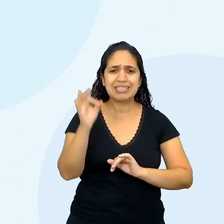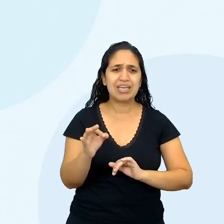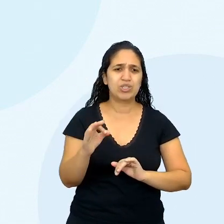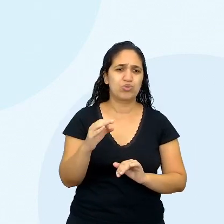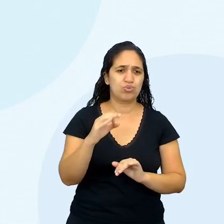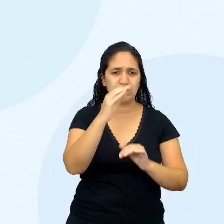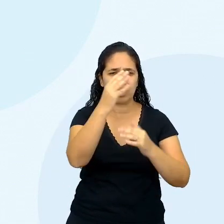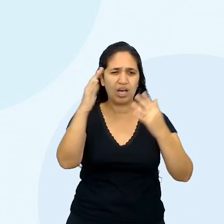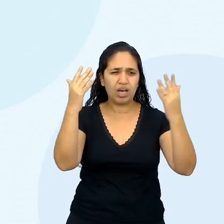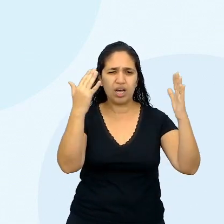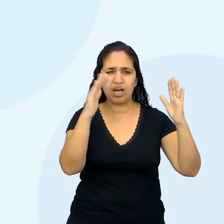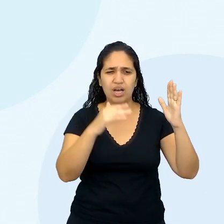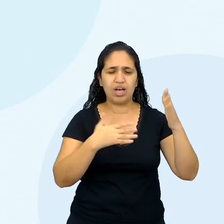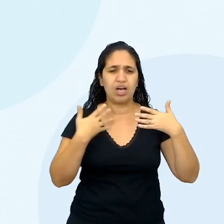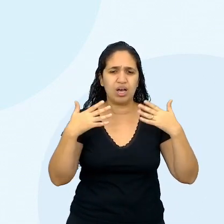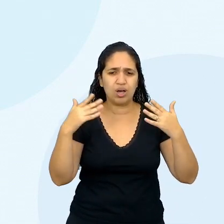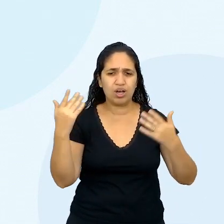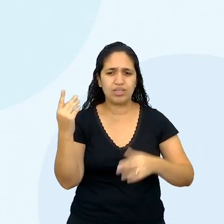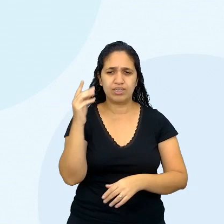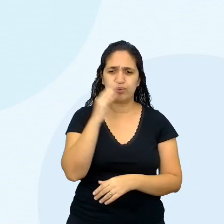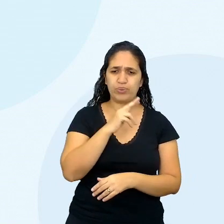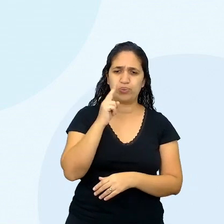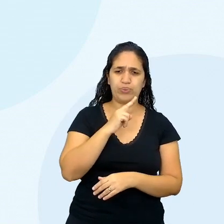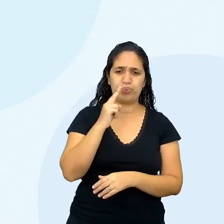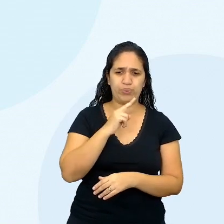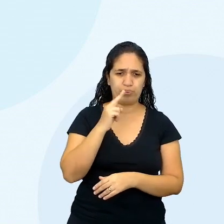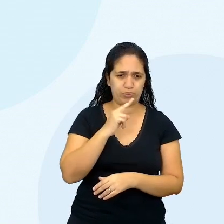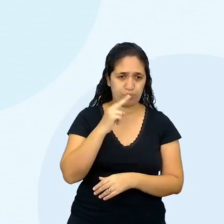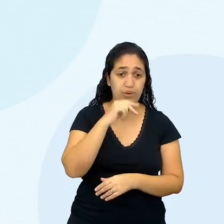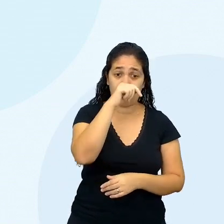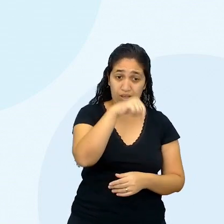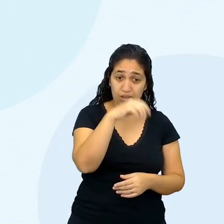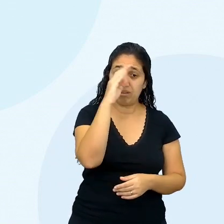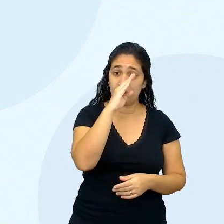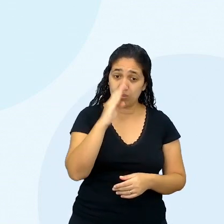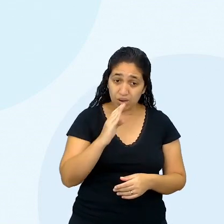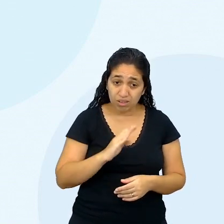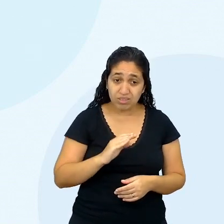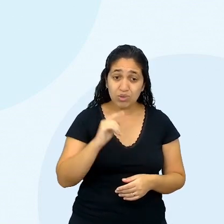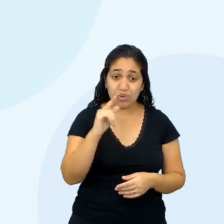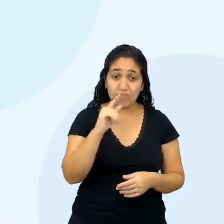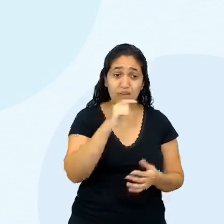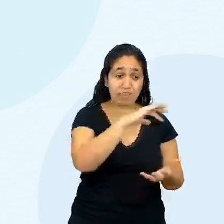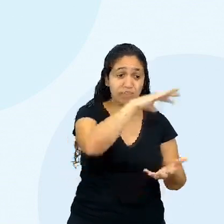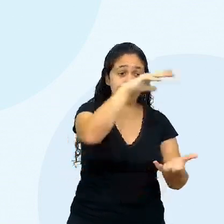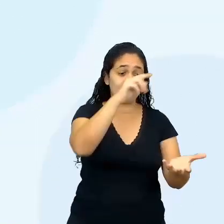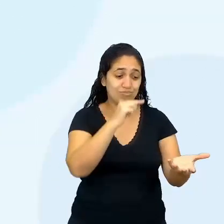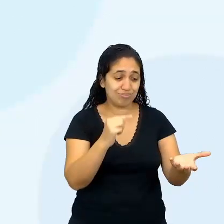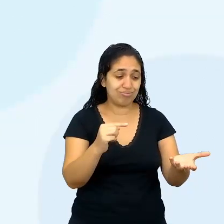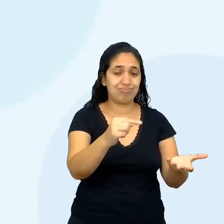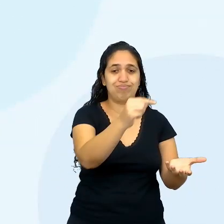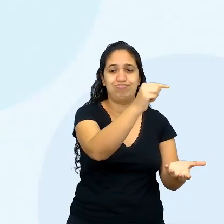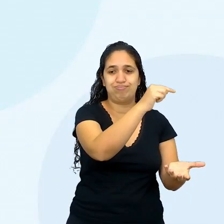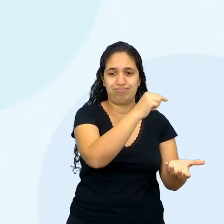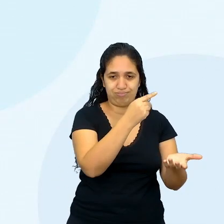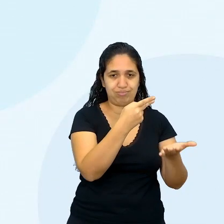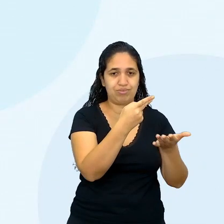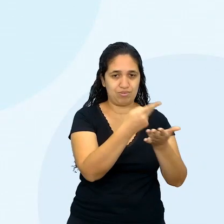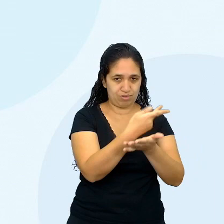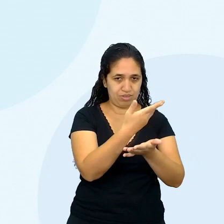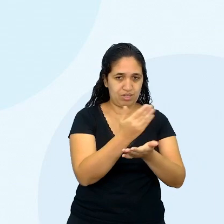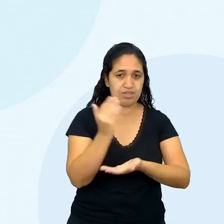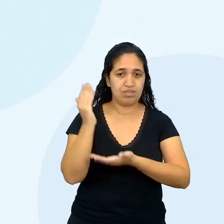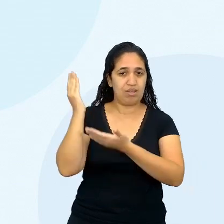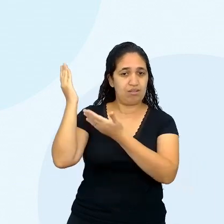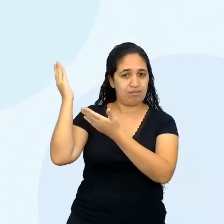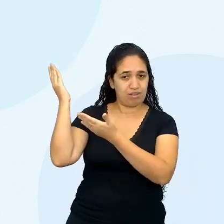emergência climática que não só nós estamos vivendo aqui no Brasil, mas em inúmeras regiões do planeta, né. Essa é uma imagem lá da